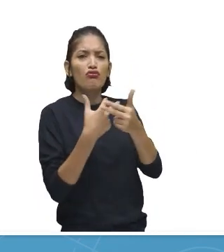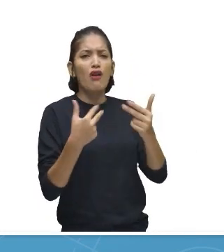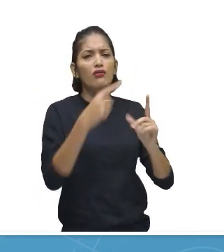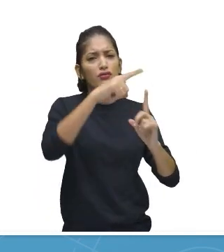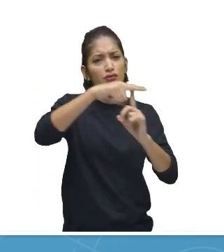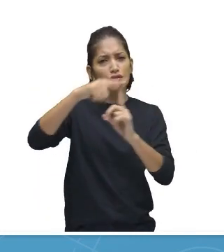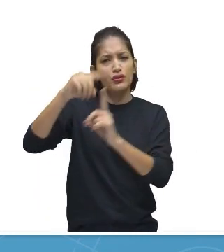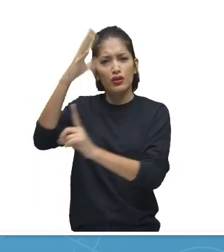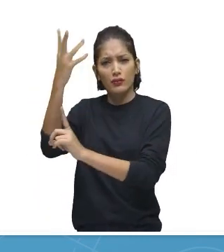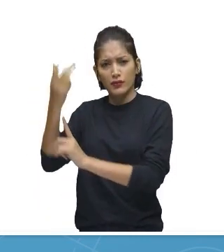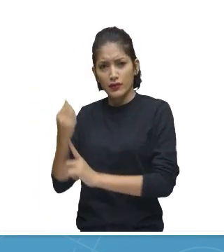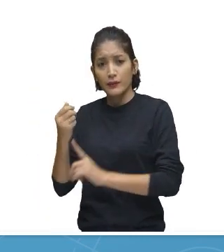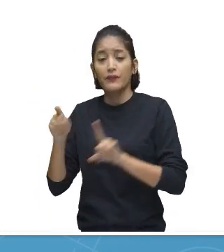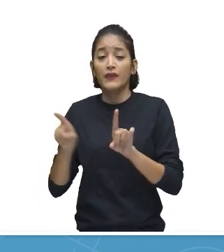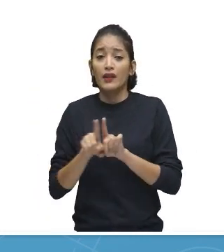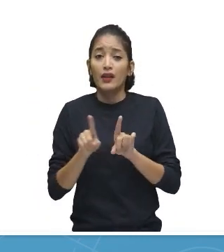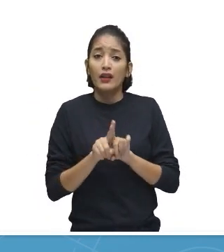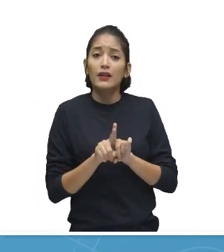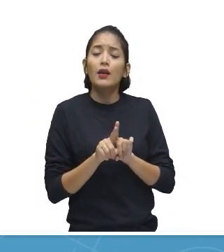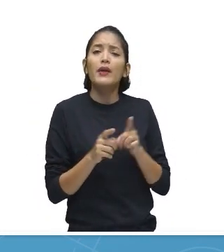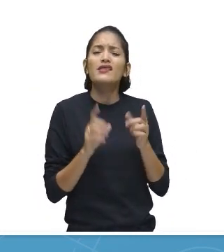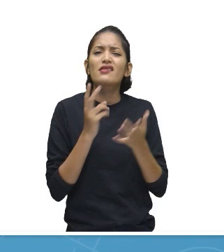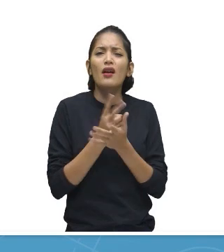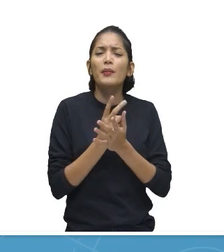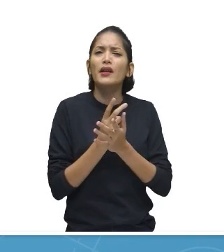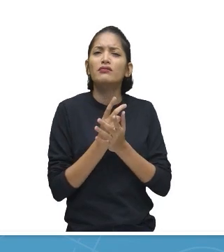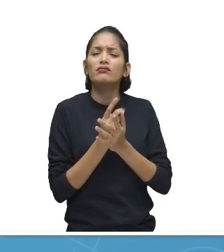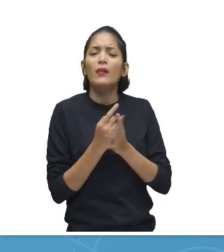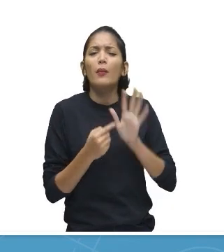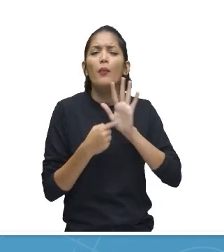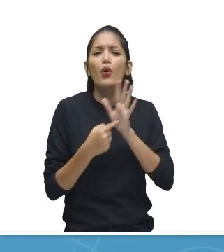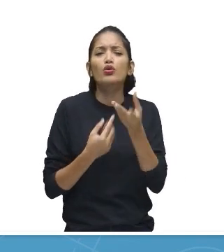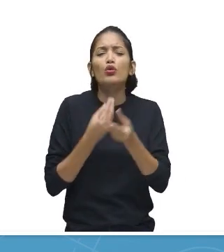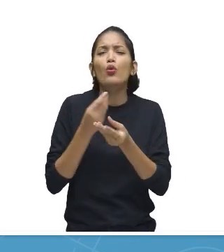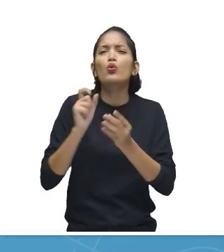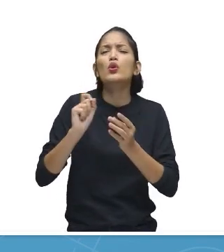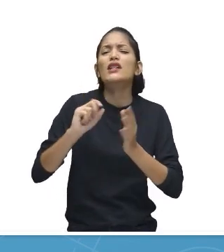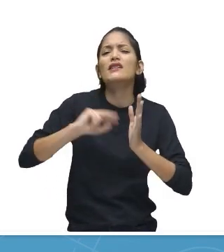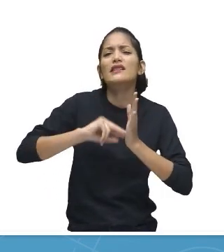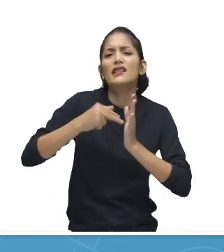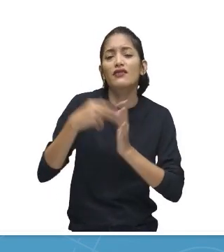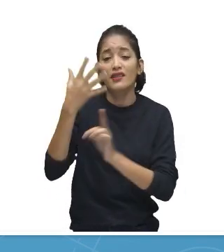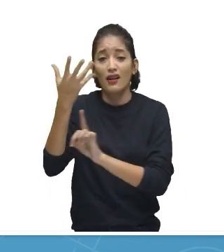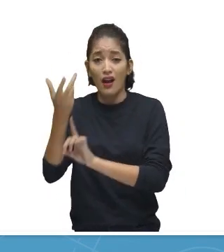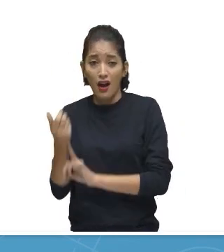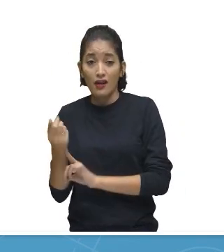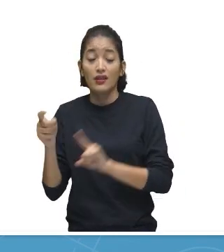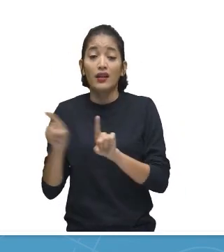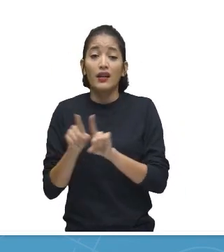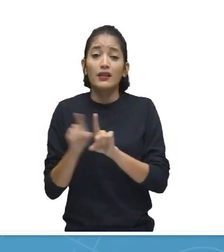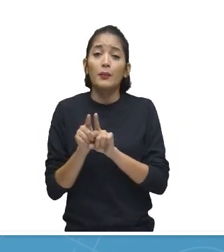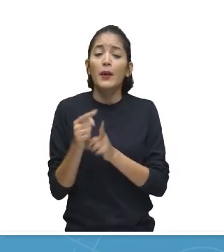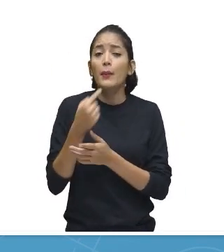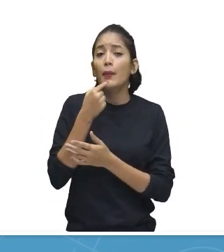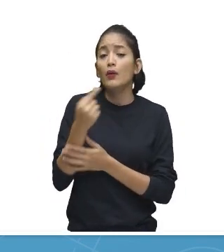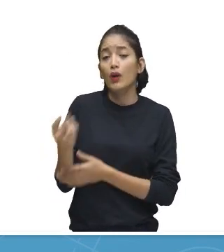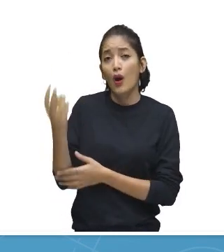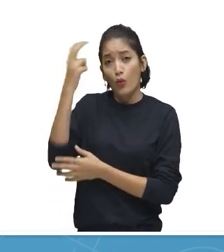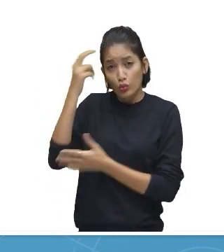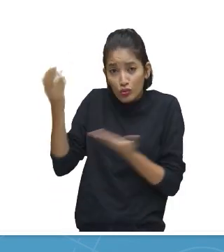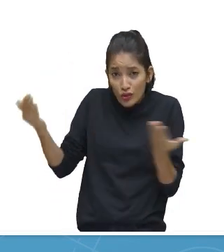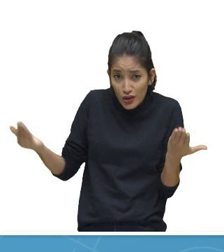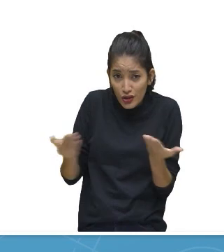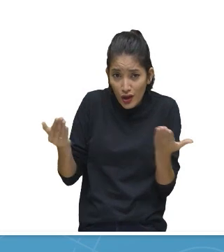artísticos, as obras questionam a definição de arte, a aproximação com a cultura